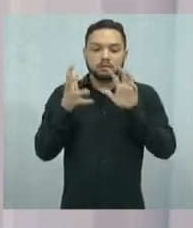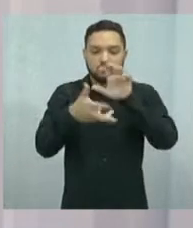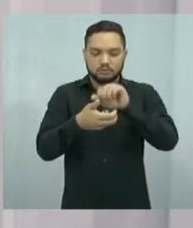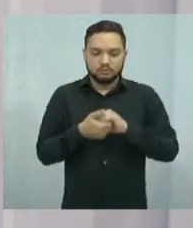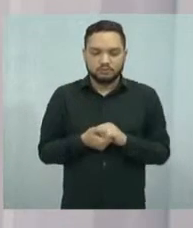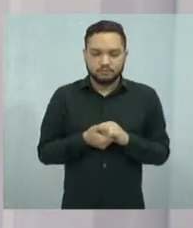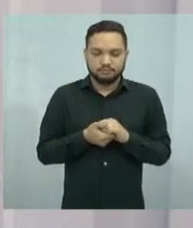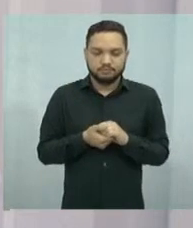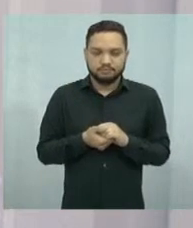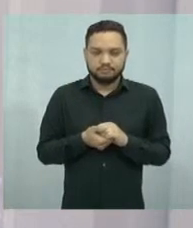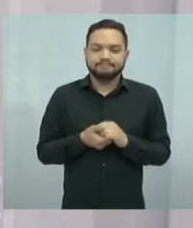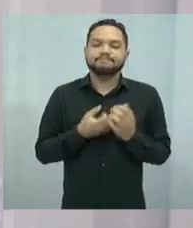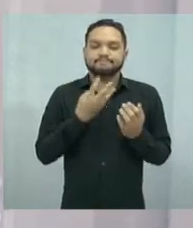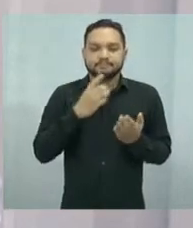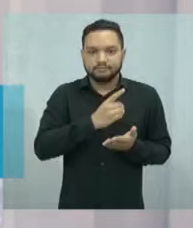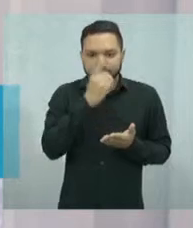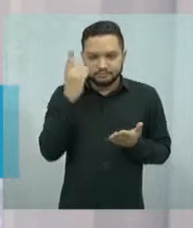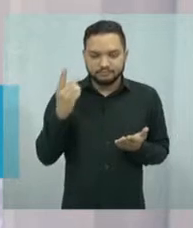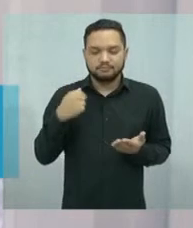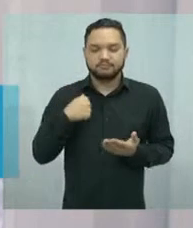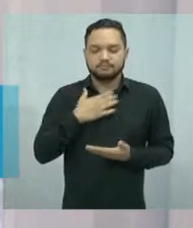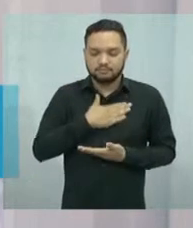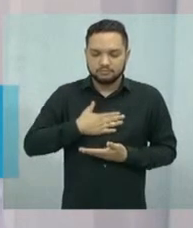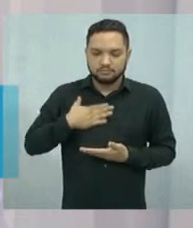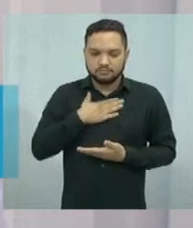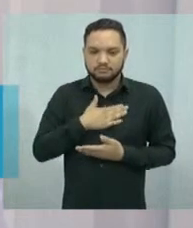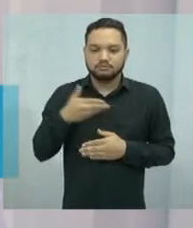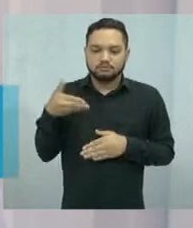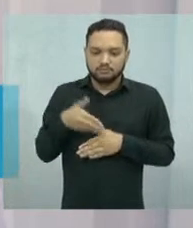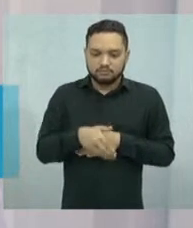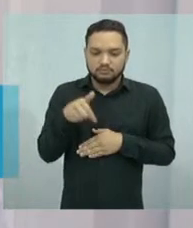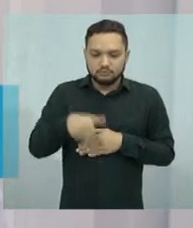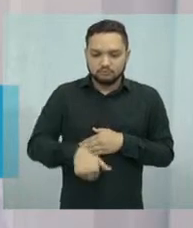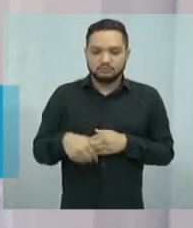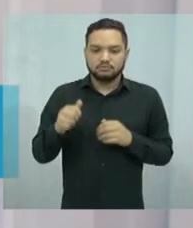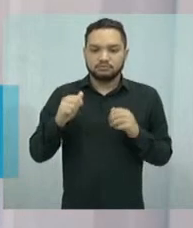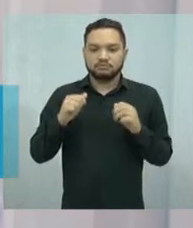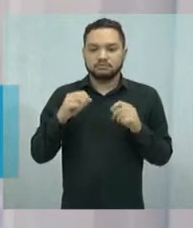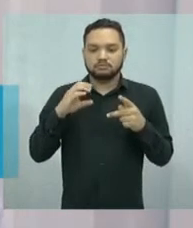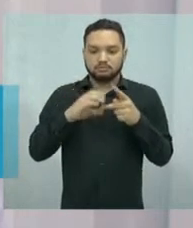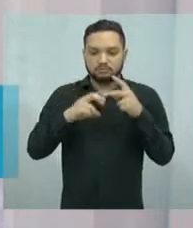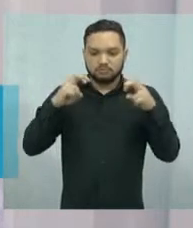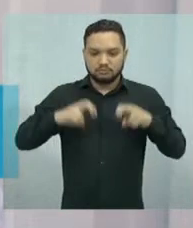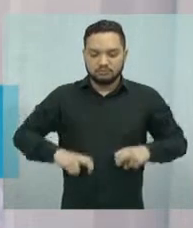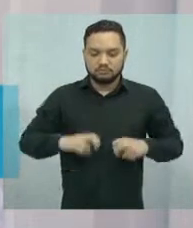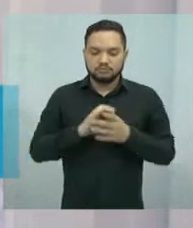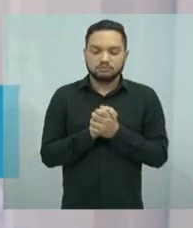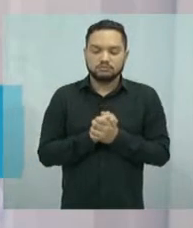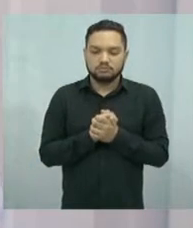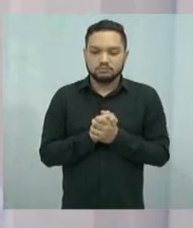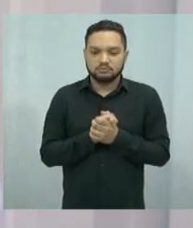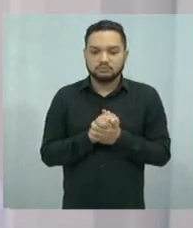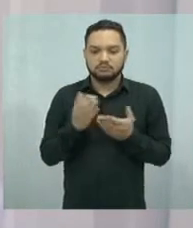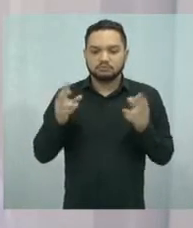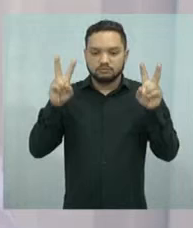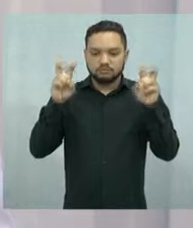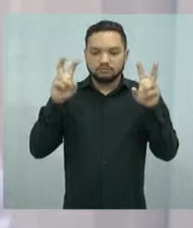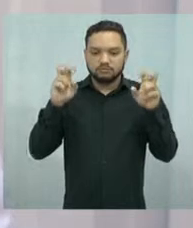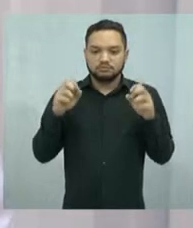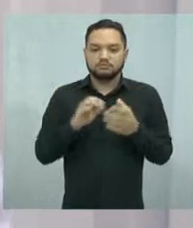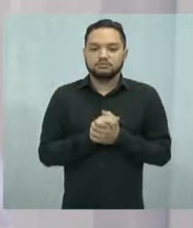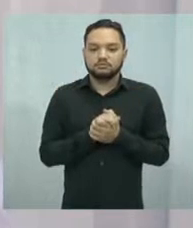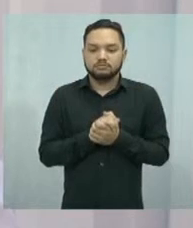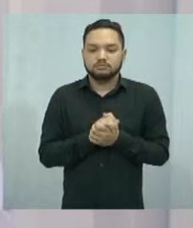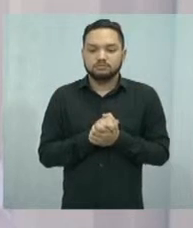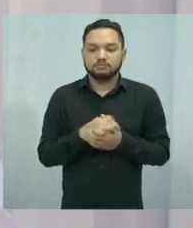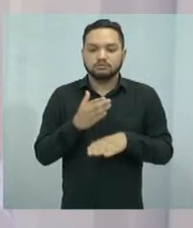Primeiramente, bom dia, Paulo. Bom dia. Satisfação imensa estar aqui mais uma vez no plenário da cidade, trazendo em volta temáticas muito atuais, né,